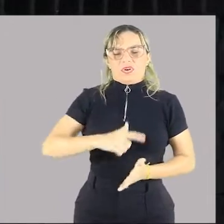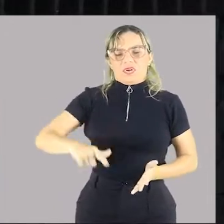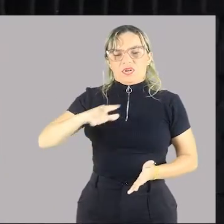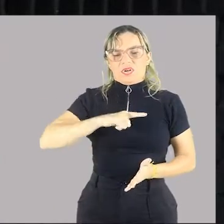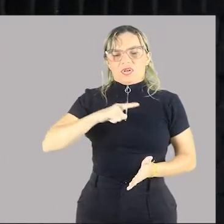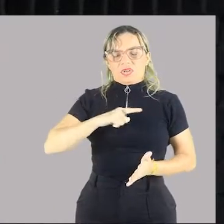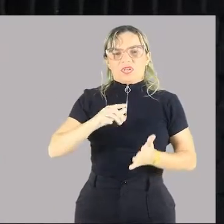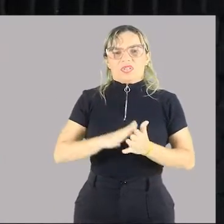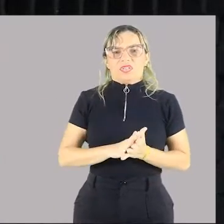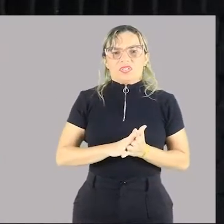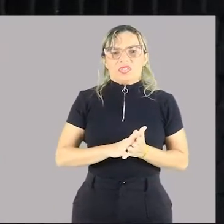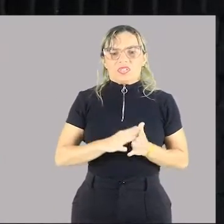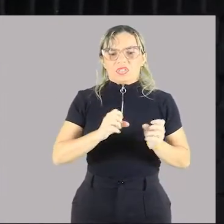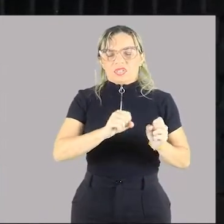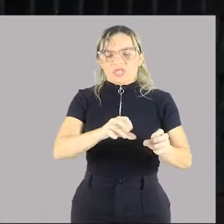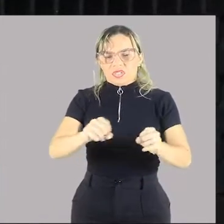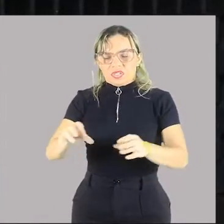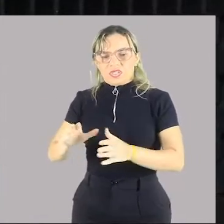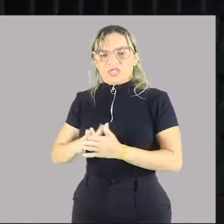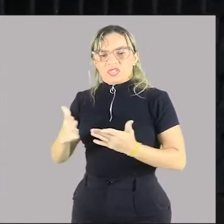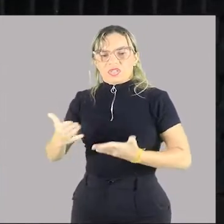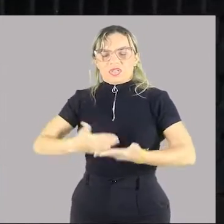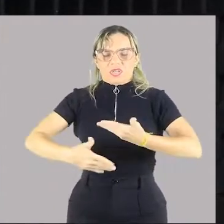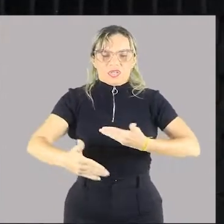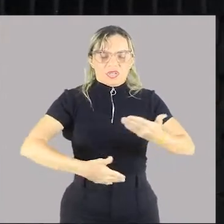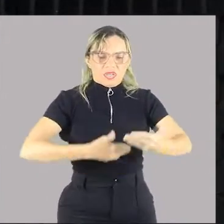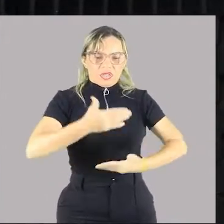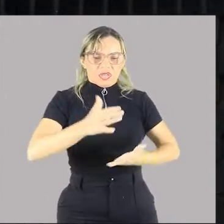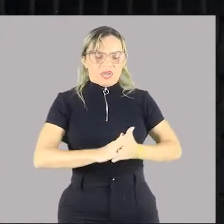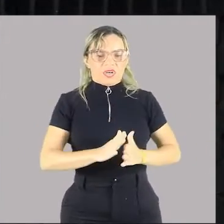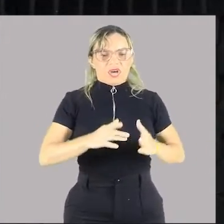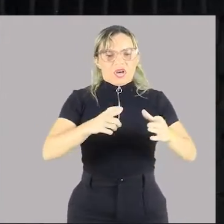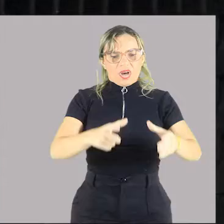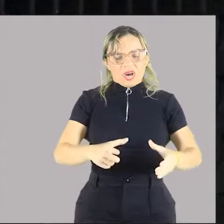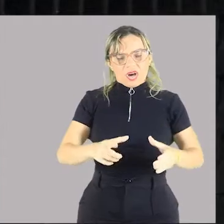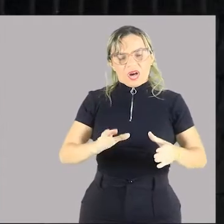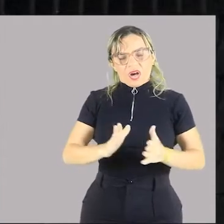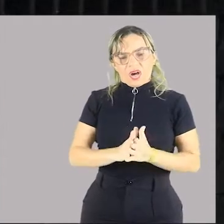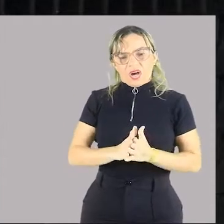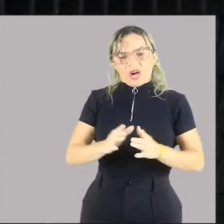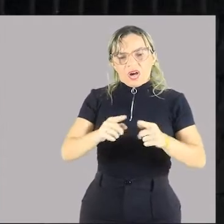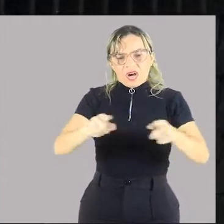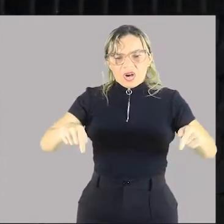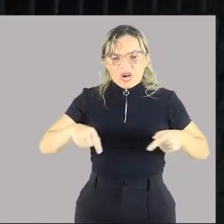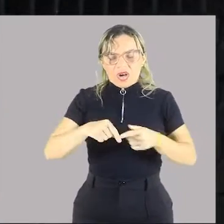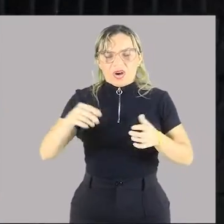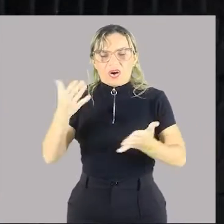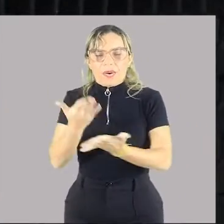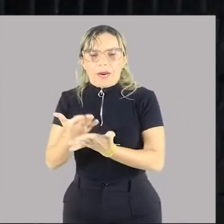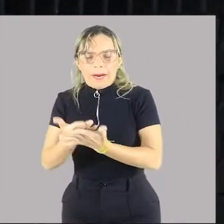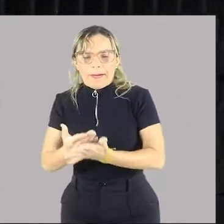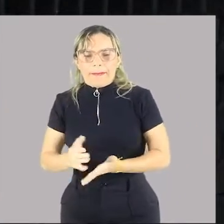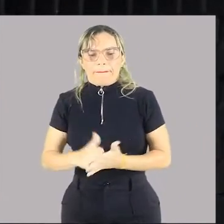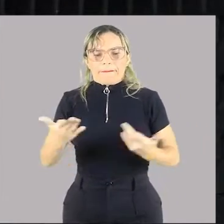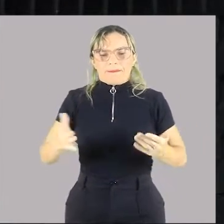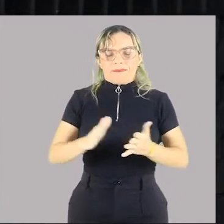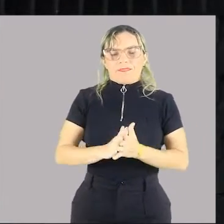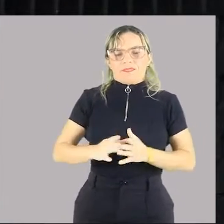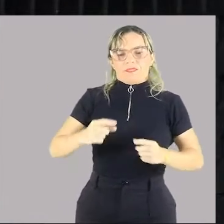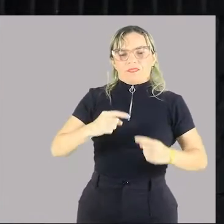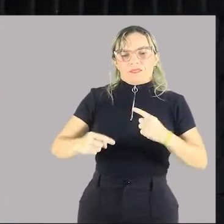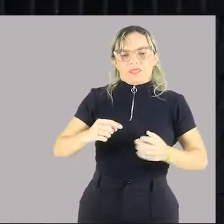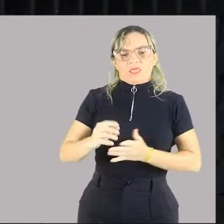ser trabalhada. Aqui, na sala de aula, tem que ser trabalhada com política